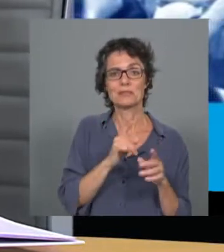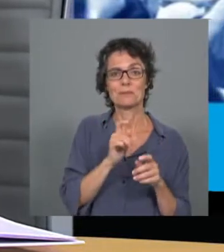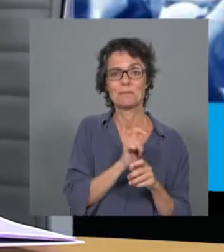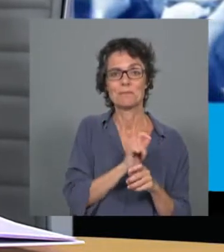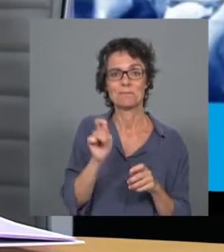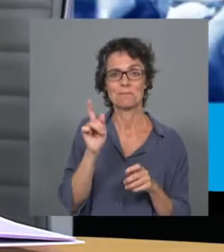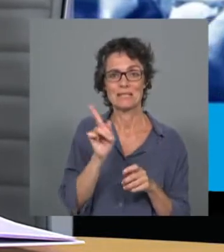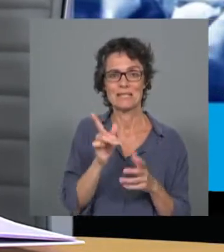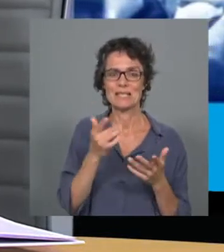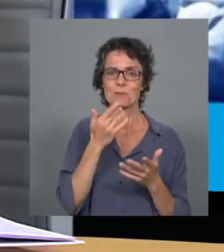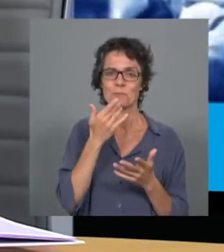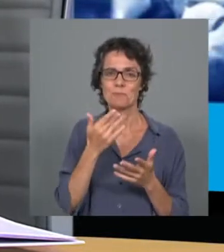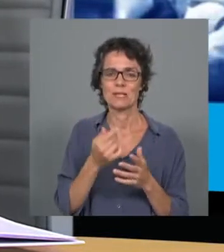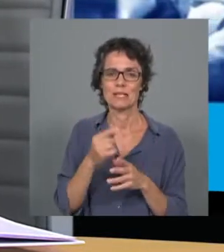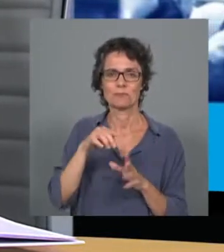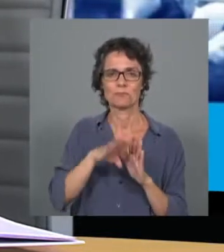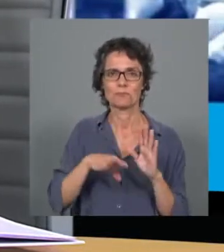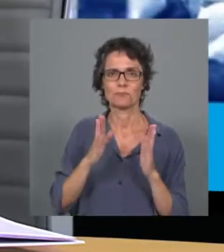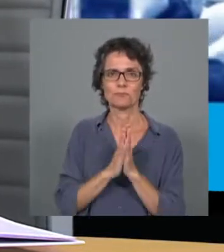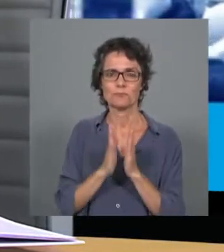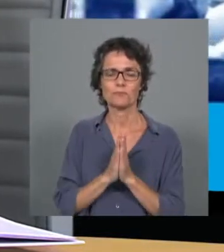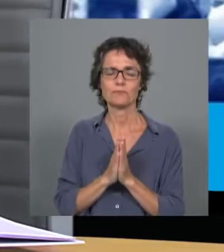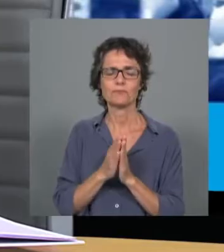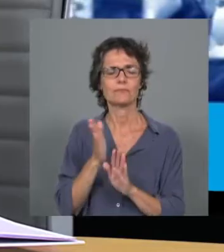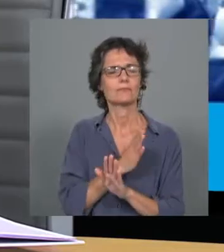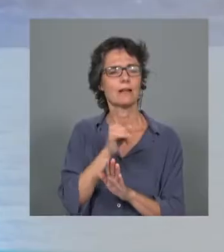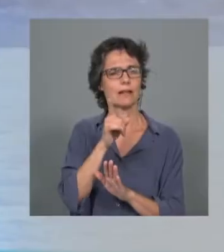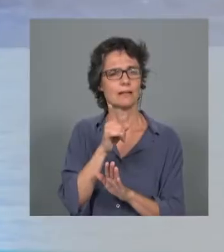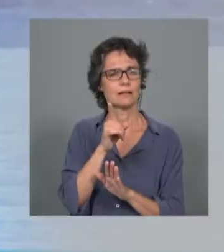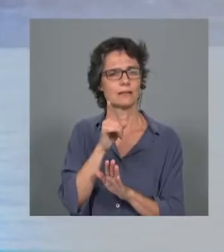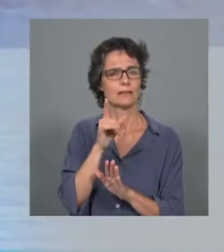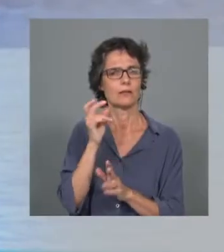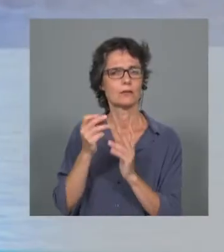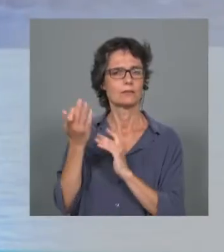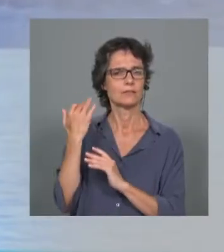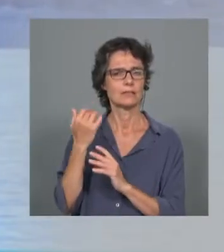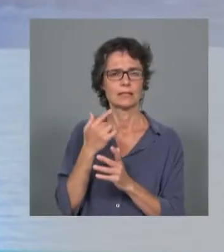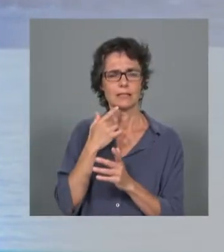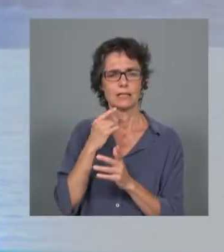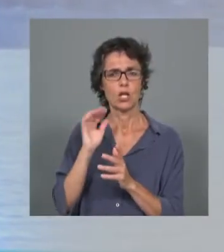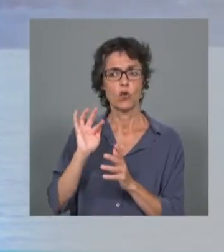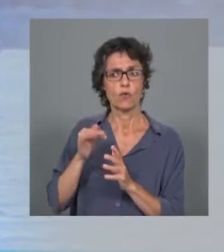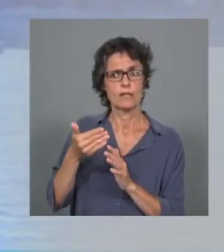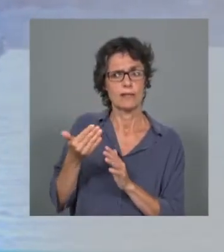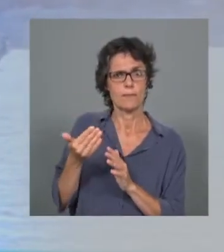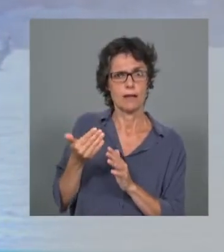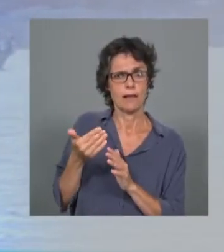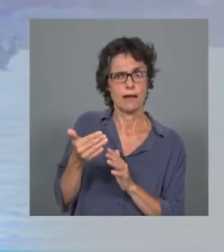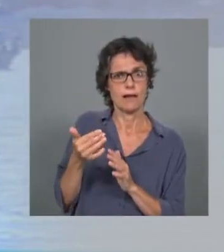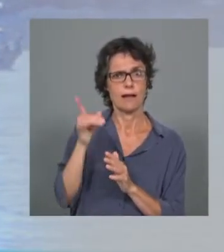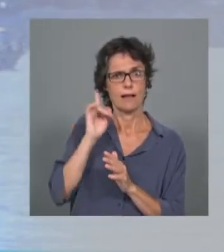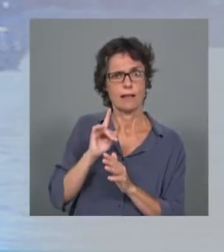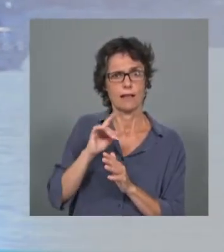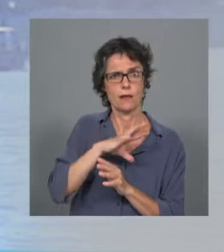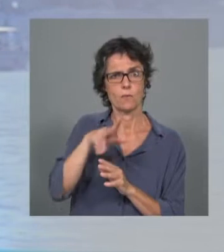programa Eclésia. E antes de olharmos acontecimentos passados, pedia para perspectivar um que é deste fim de semana, o Dia Mundial